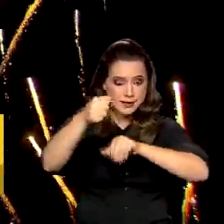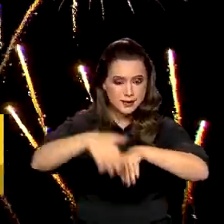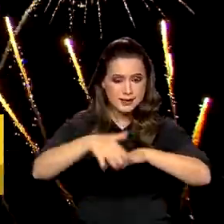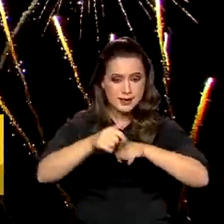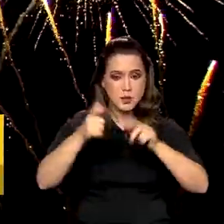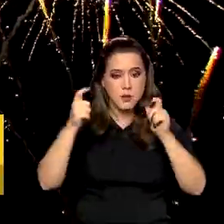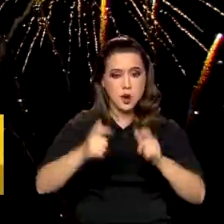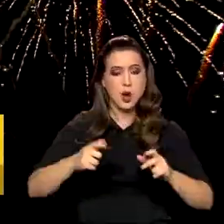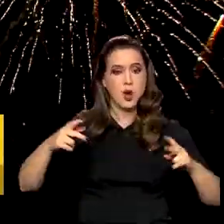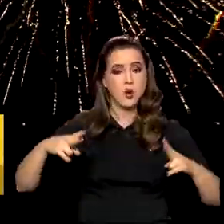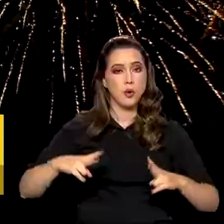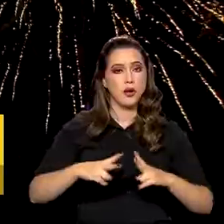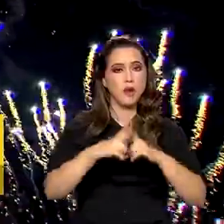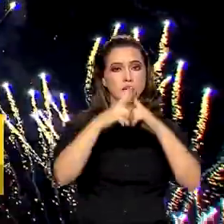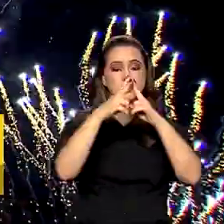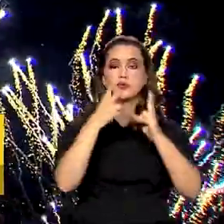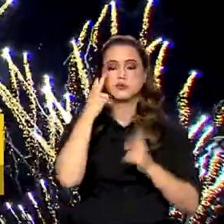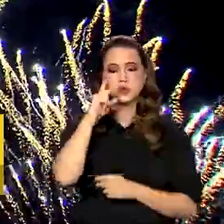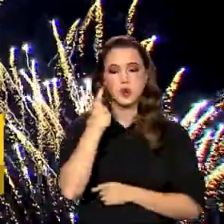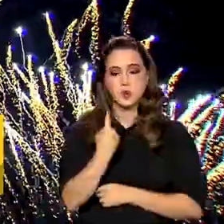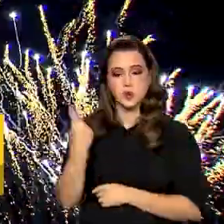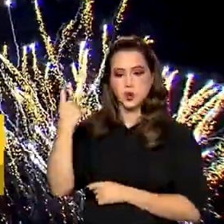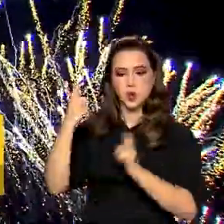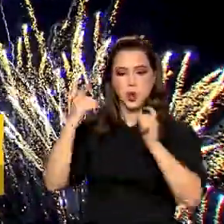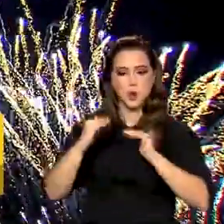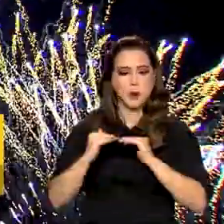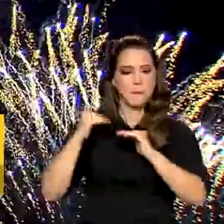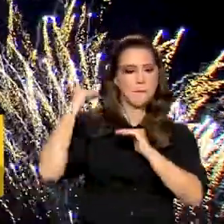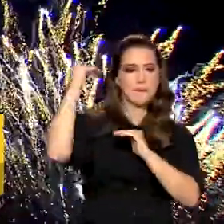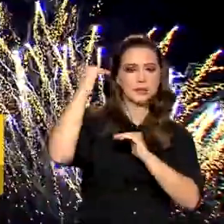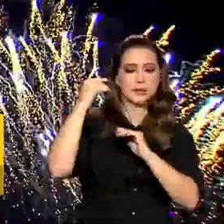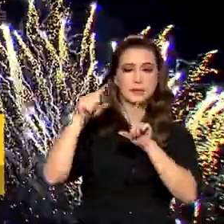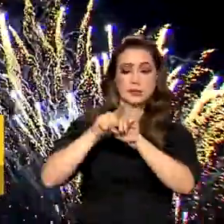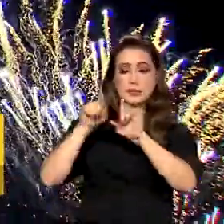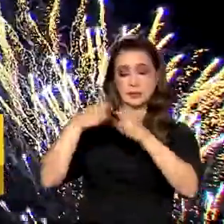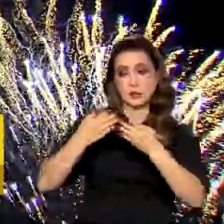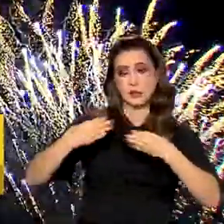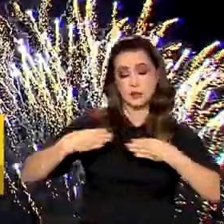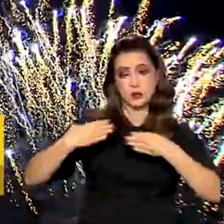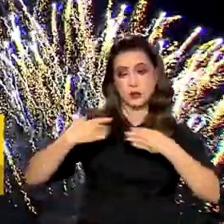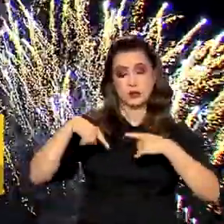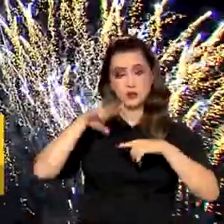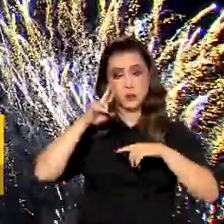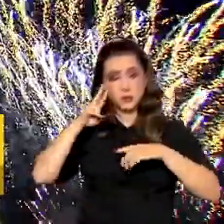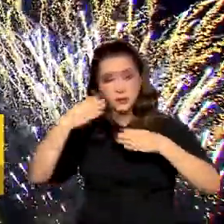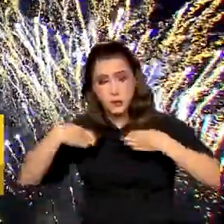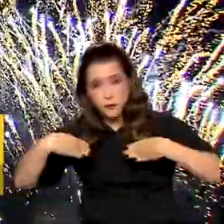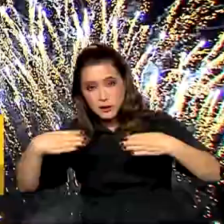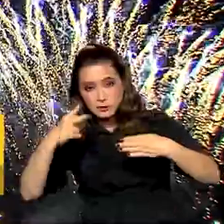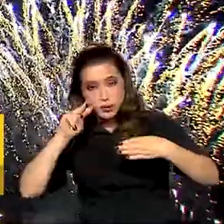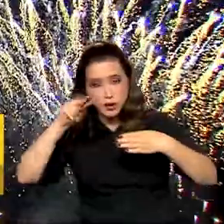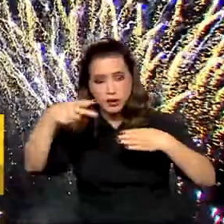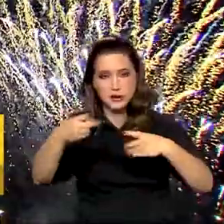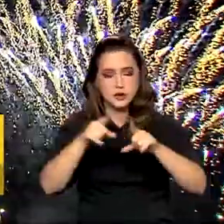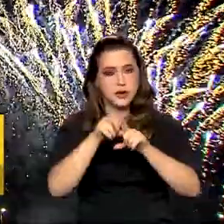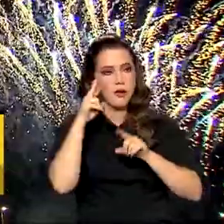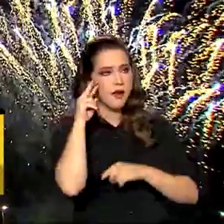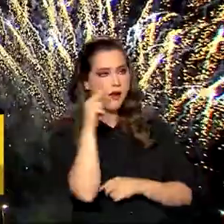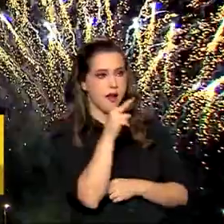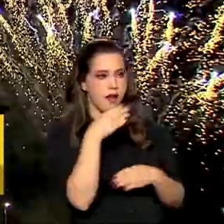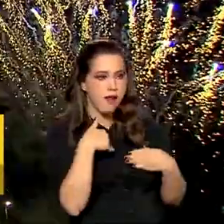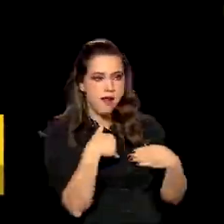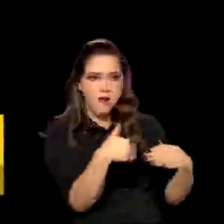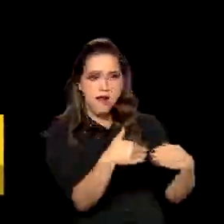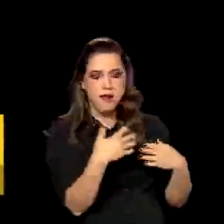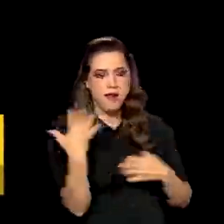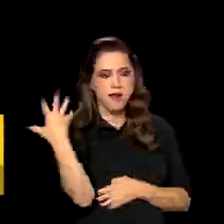ponto turístico de Brasília, na parte mais alta do eixo monumental, com vista panorâmica para a Esplanada dos